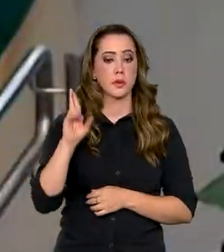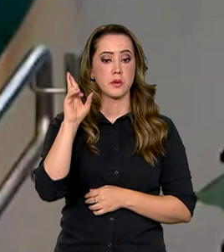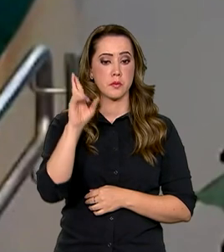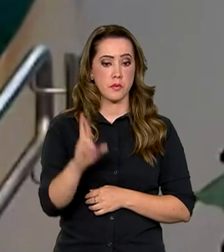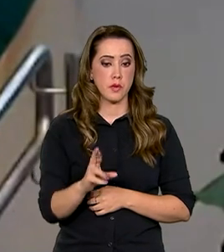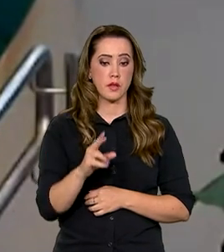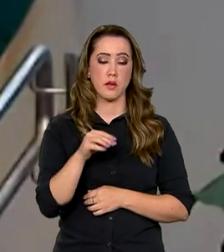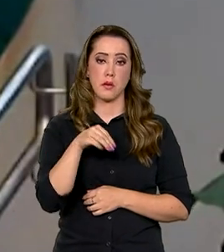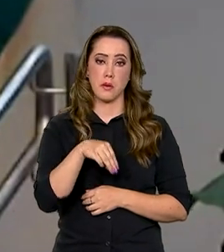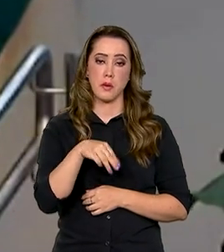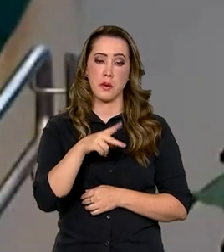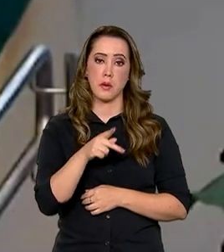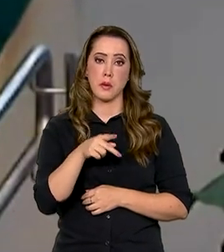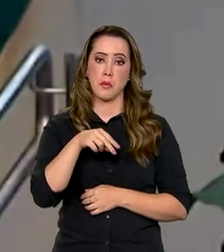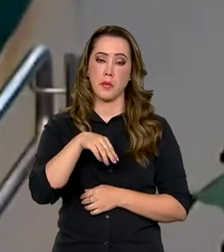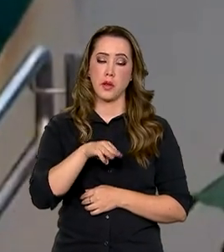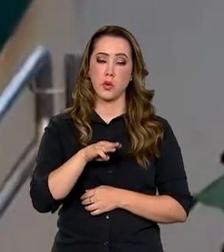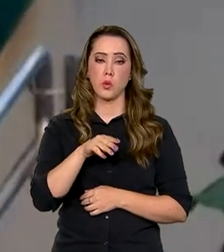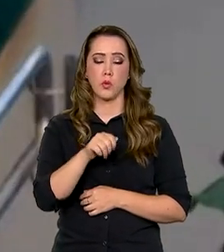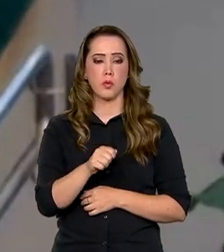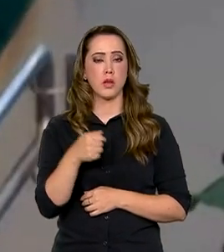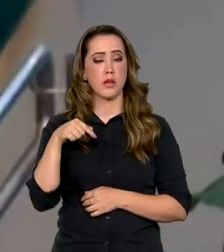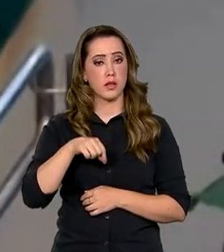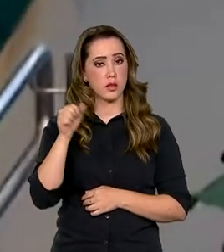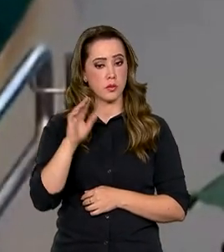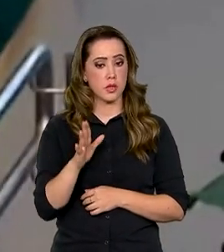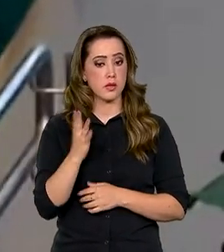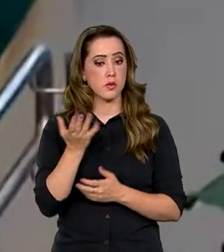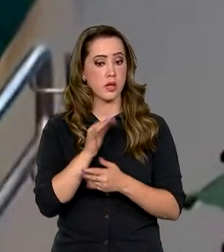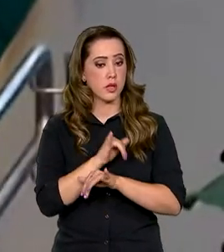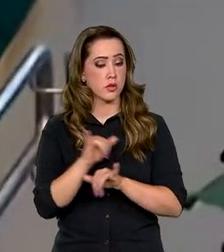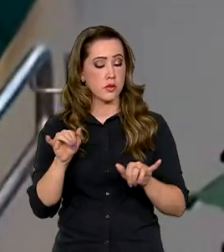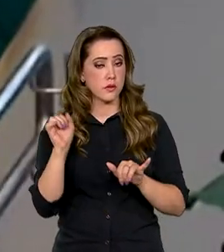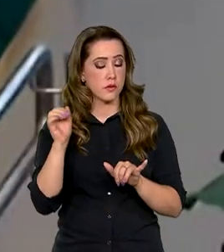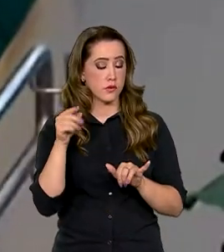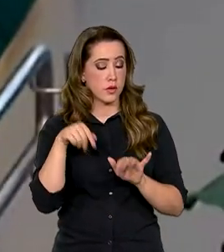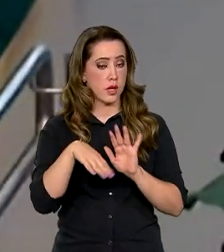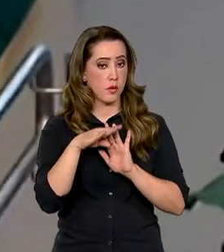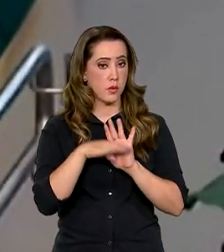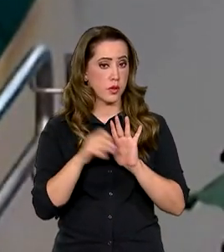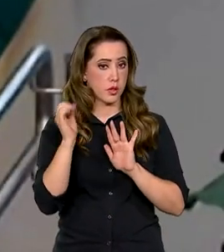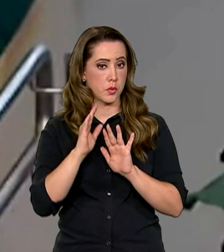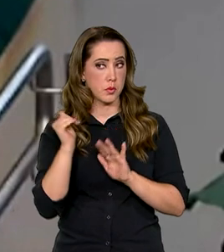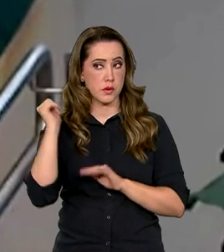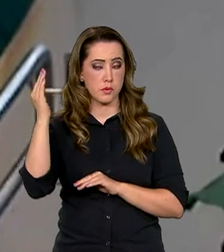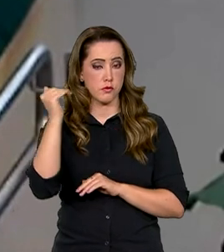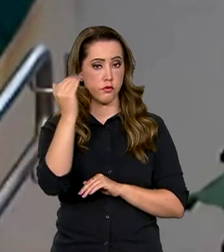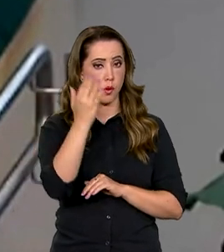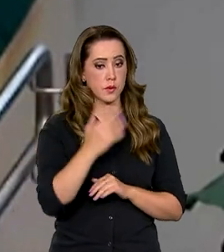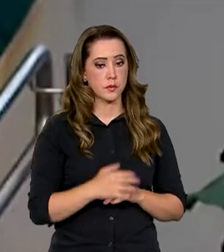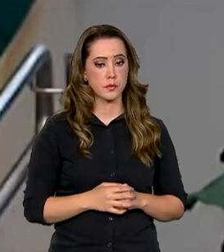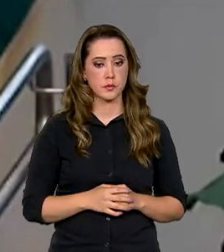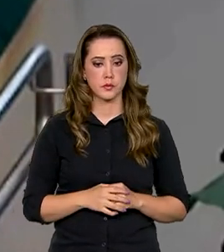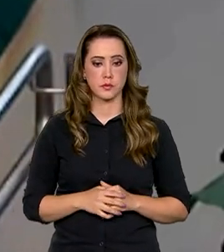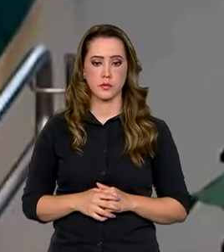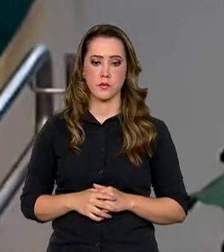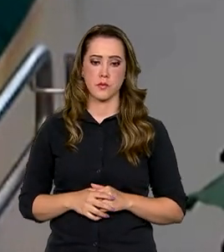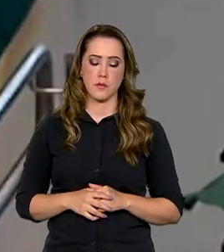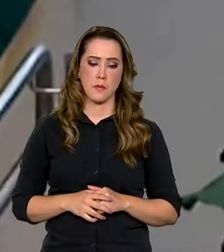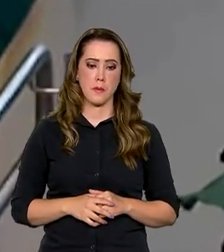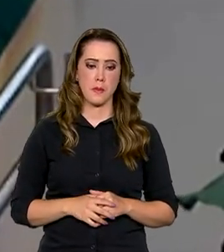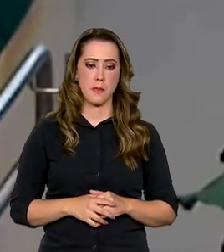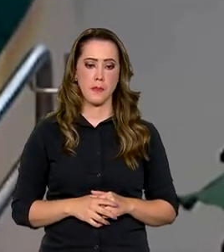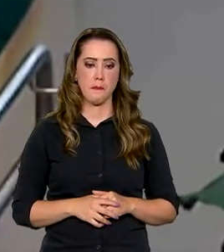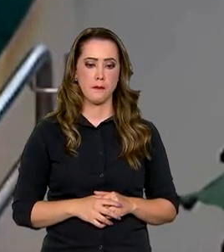representante do PNUMA aqui no Brasil quer divulgar o programa brasileiro no exterior. Também tem várias